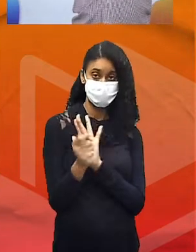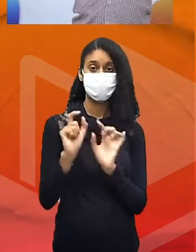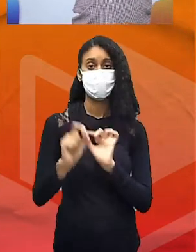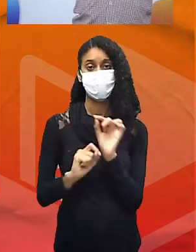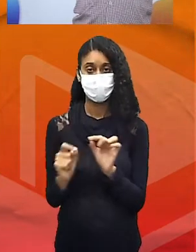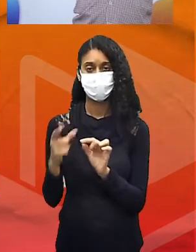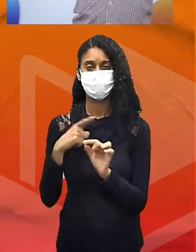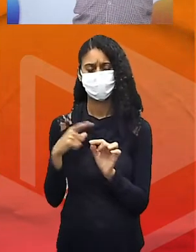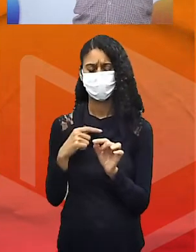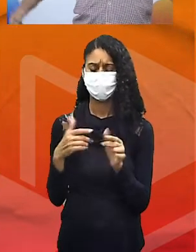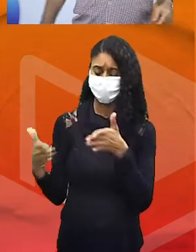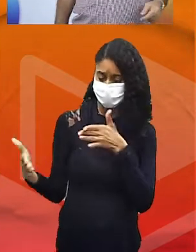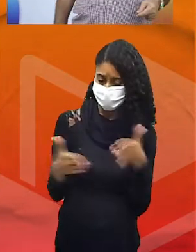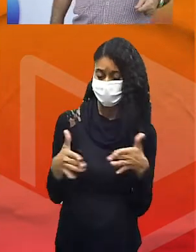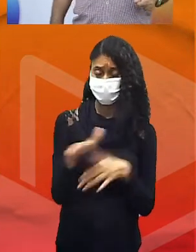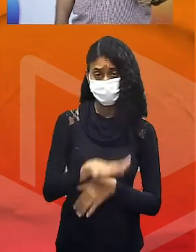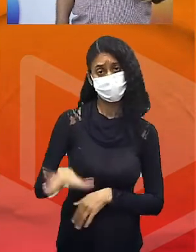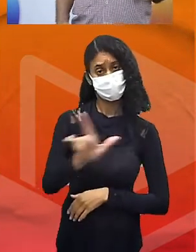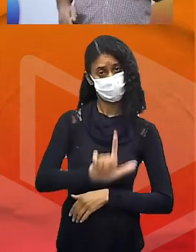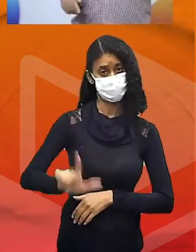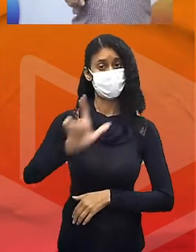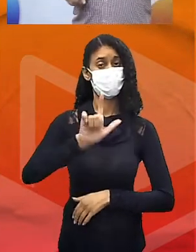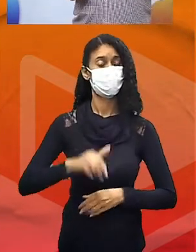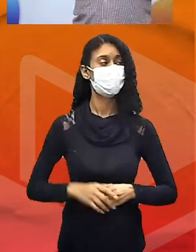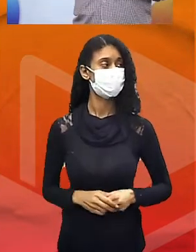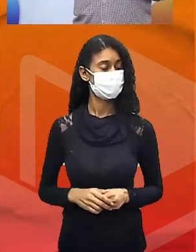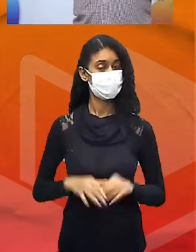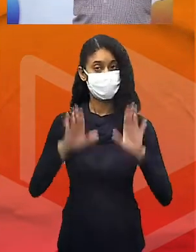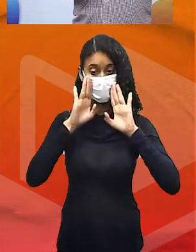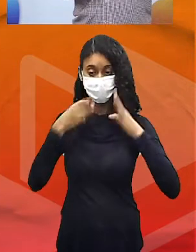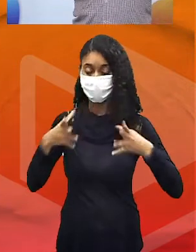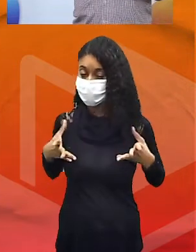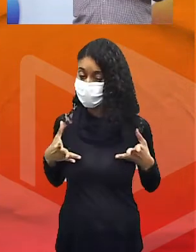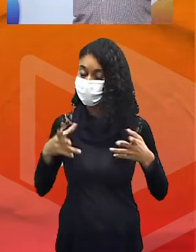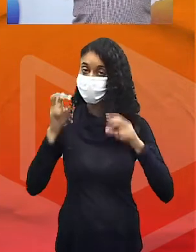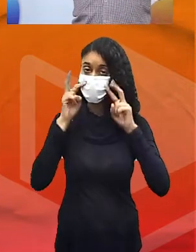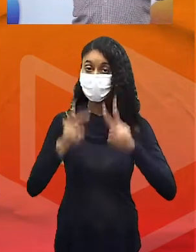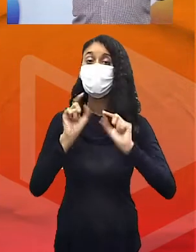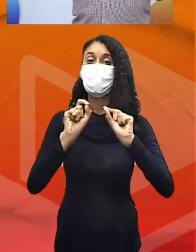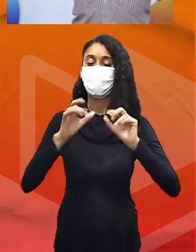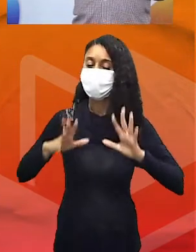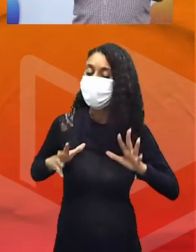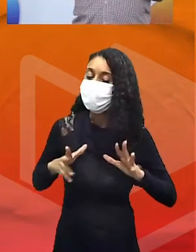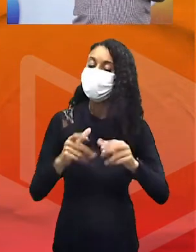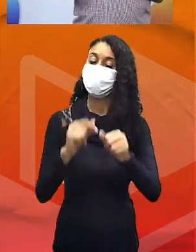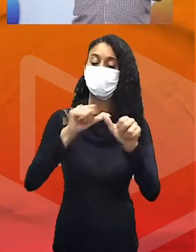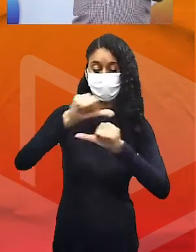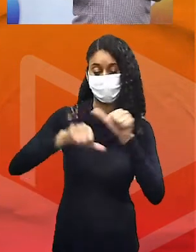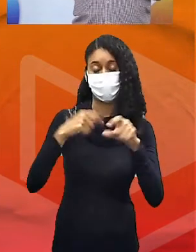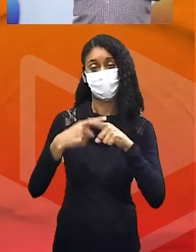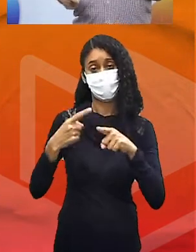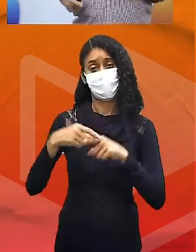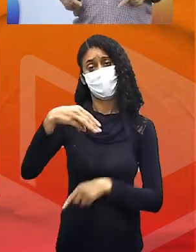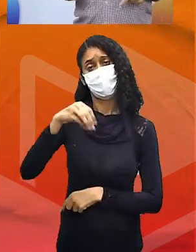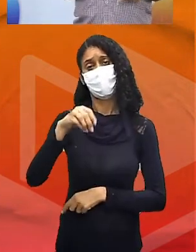atravessou um grande período da literatura modernista, viu todas as transformações, porque o modernismo passa na década de 60,